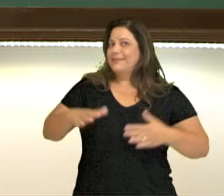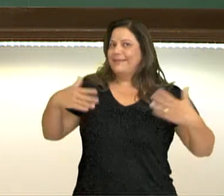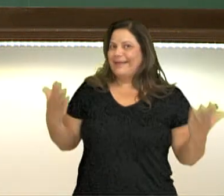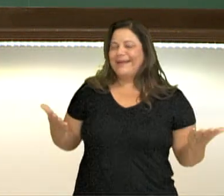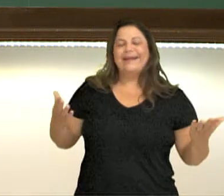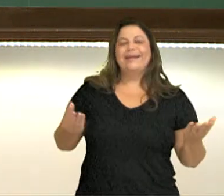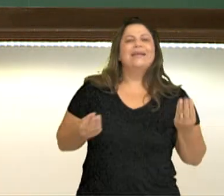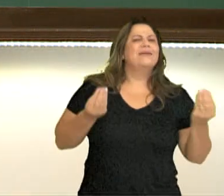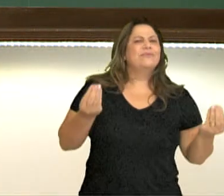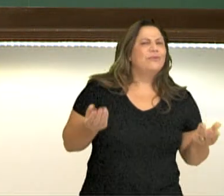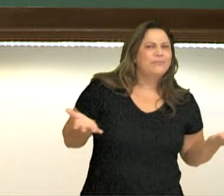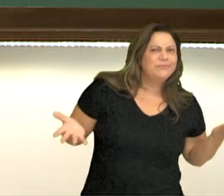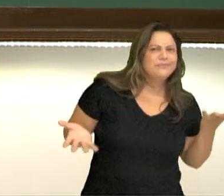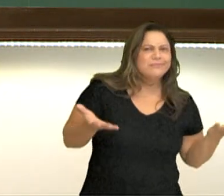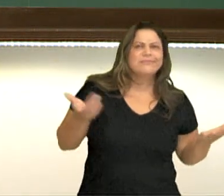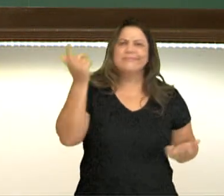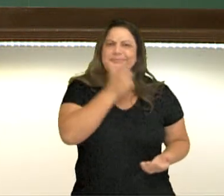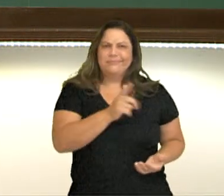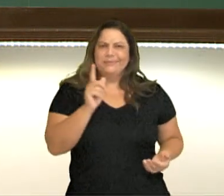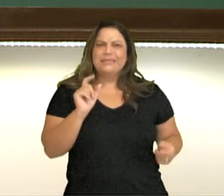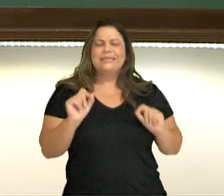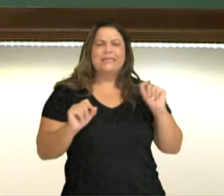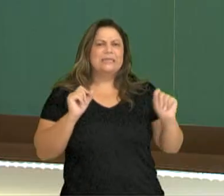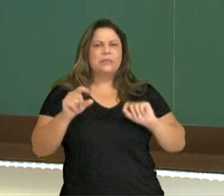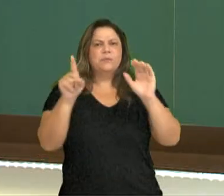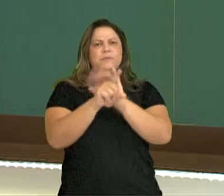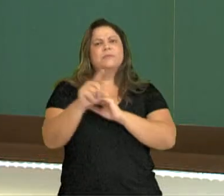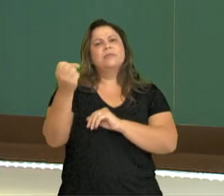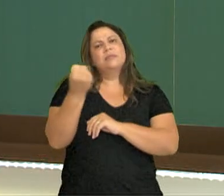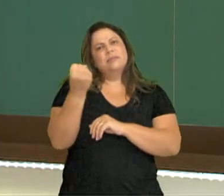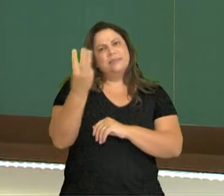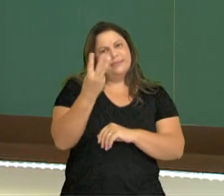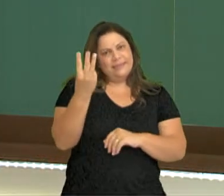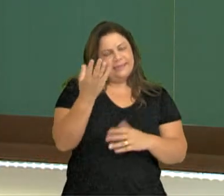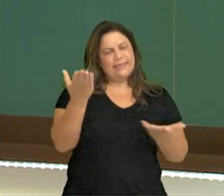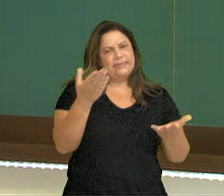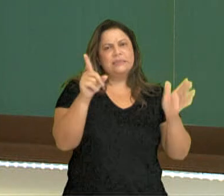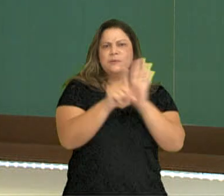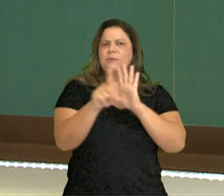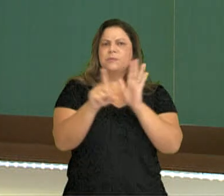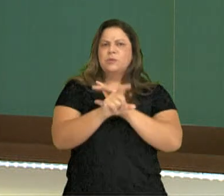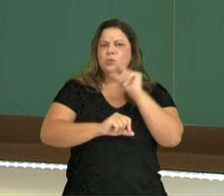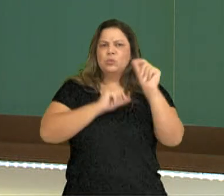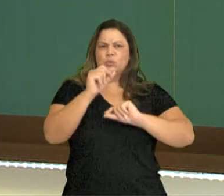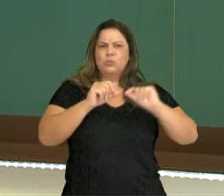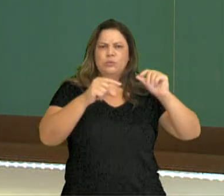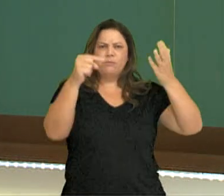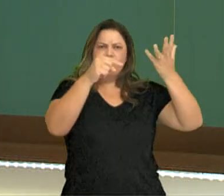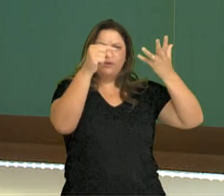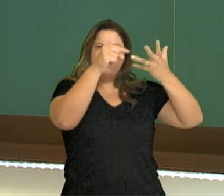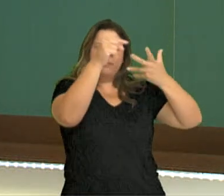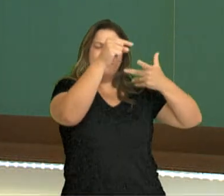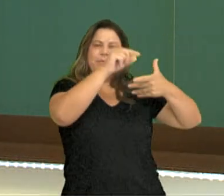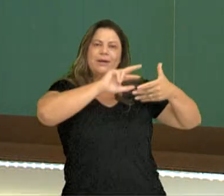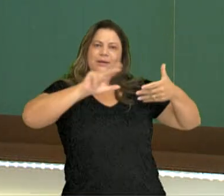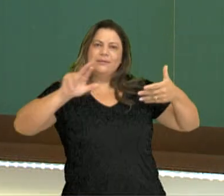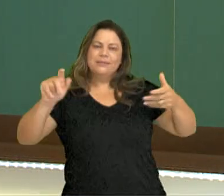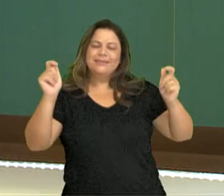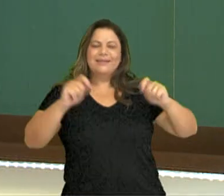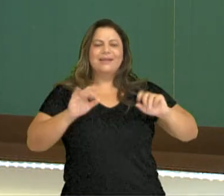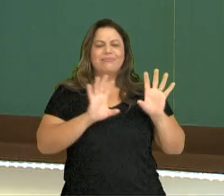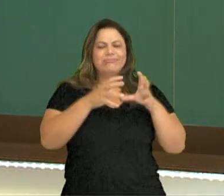E aí, como vocês foram? No quiz 3, então, foi perguntado quanto ao critério de classificação aonde eles